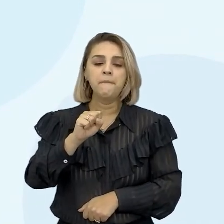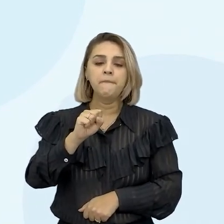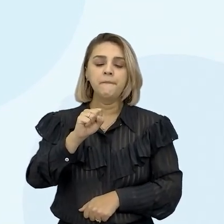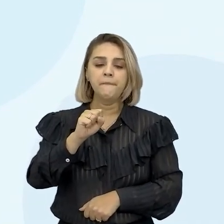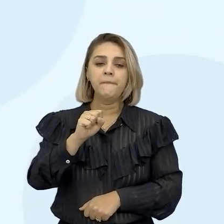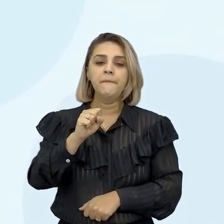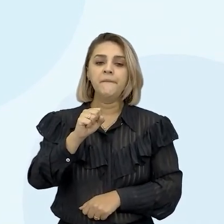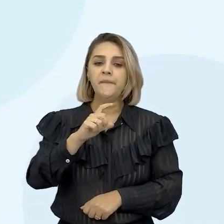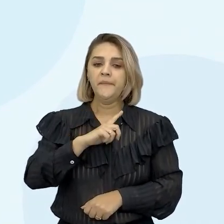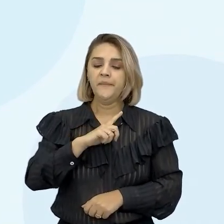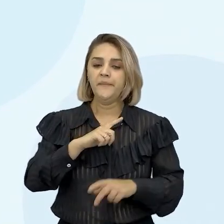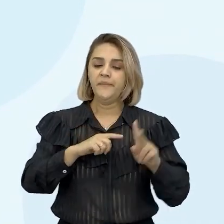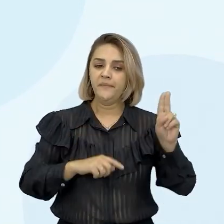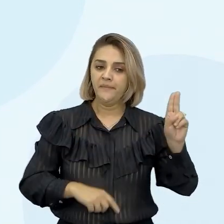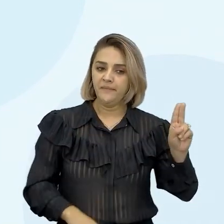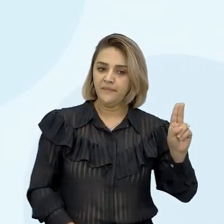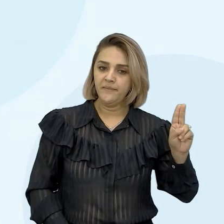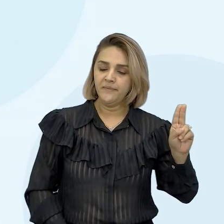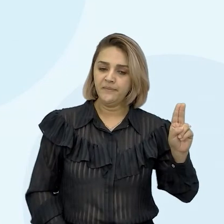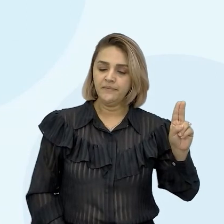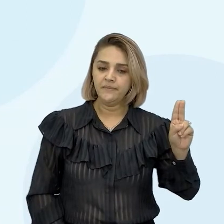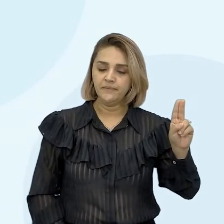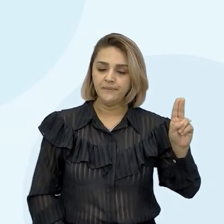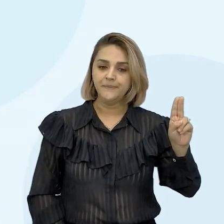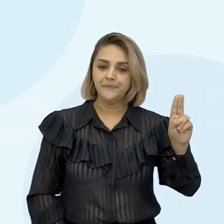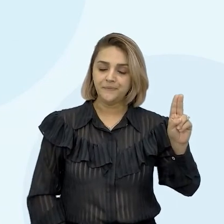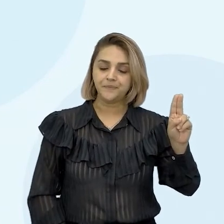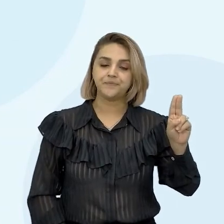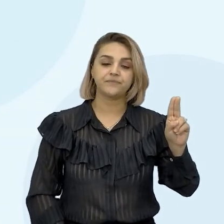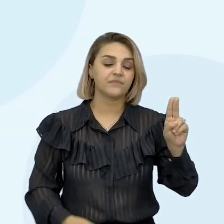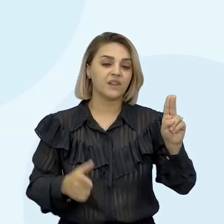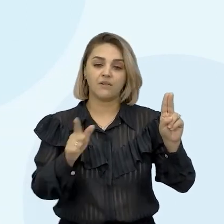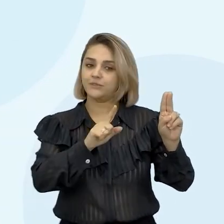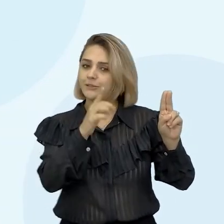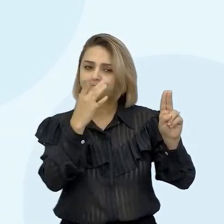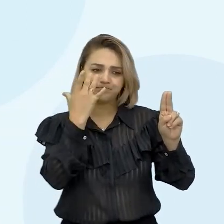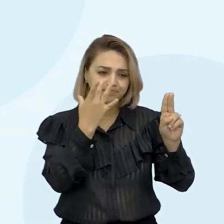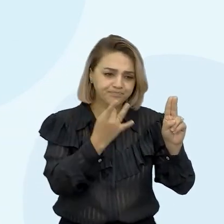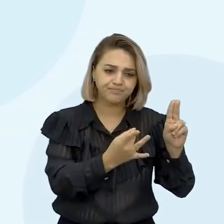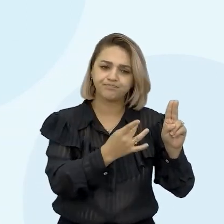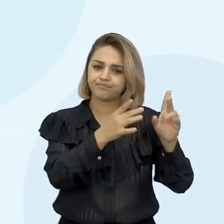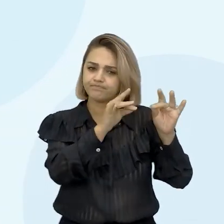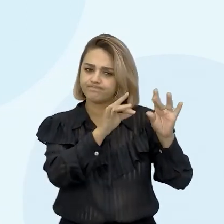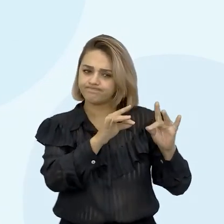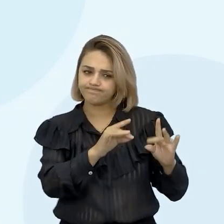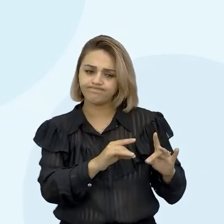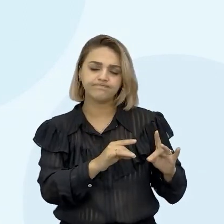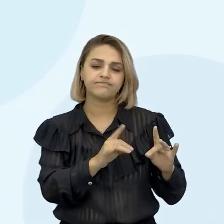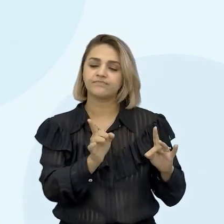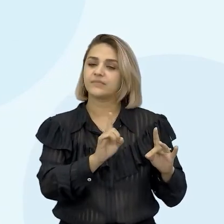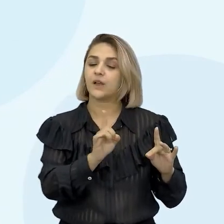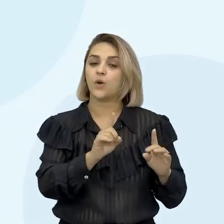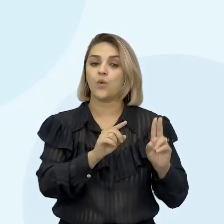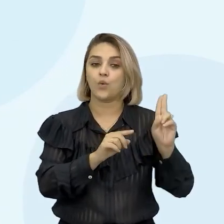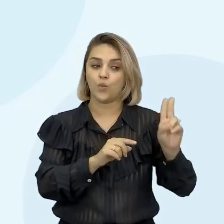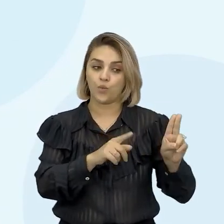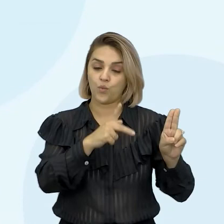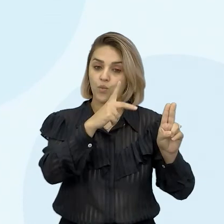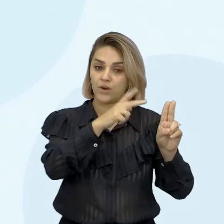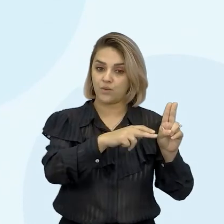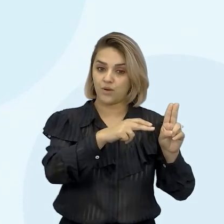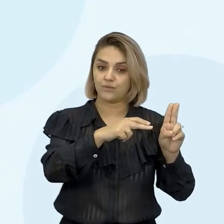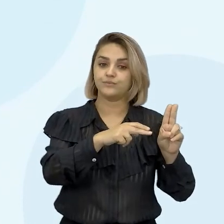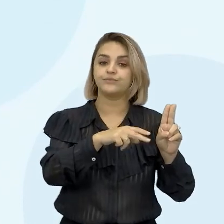um no gerador sem entrar em muitos detalhes eo quer dizer